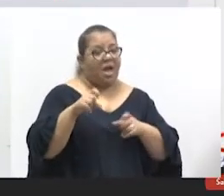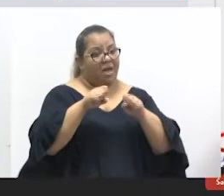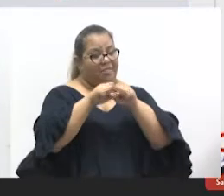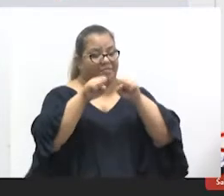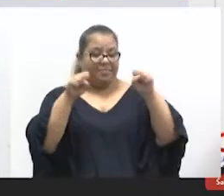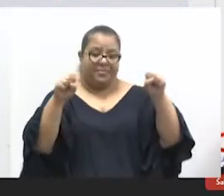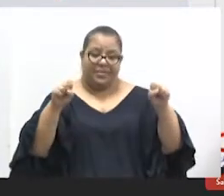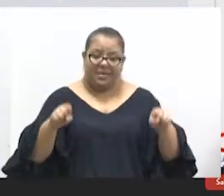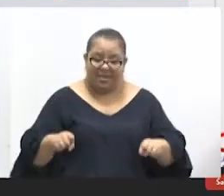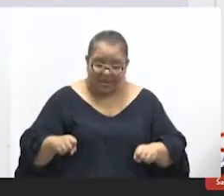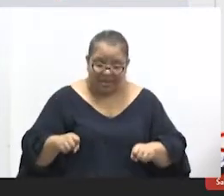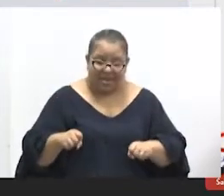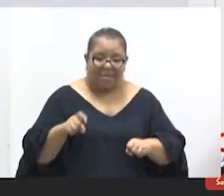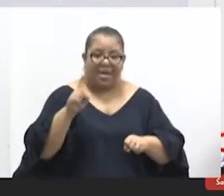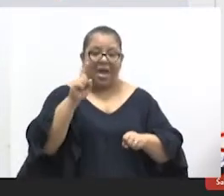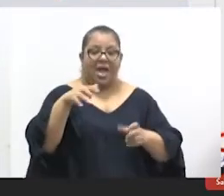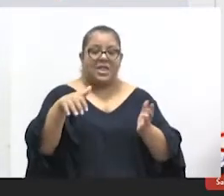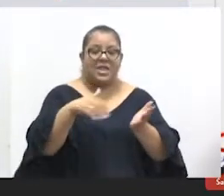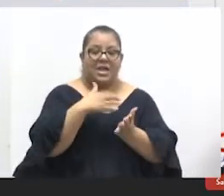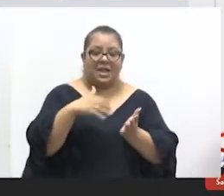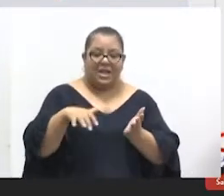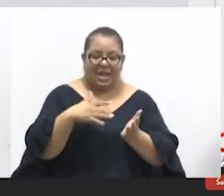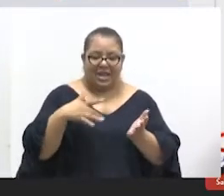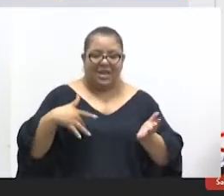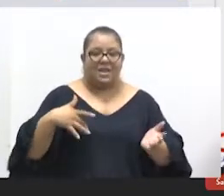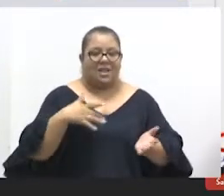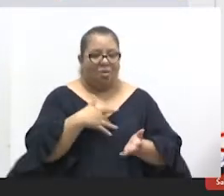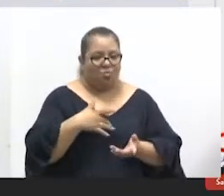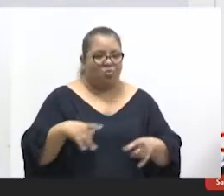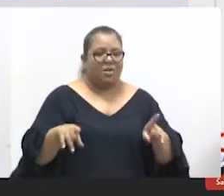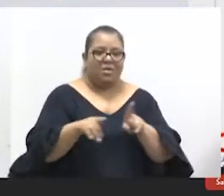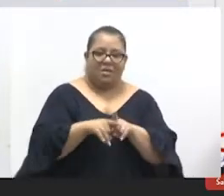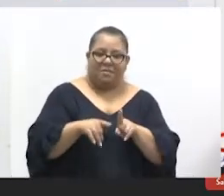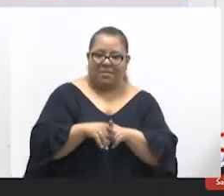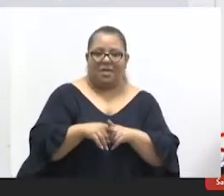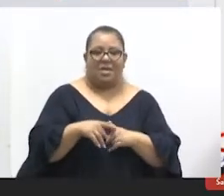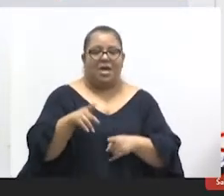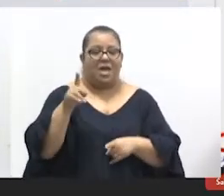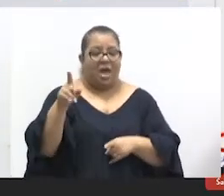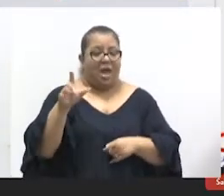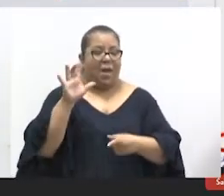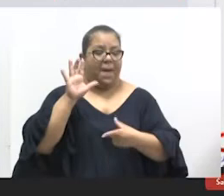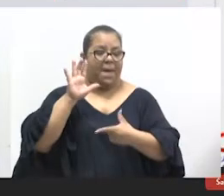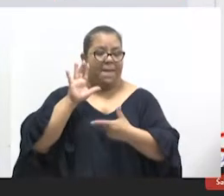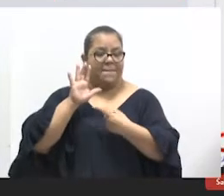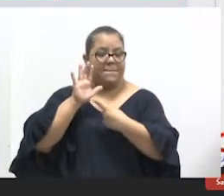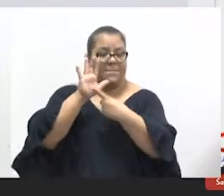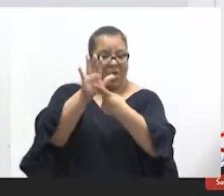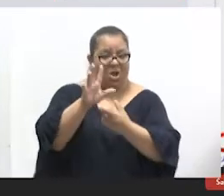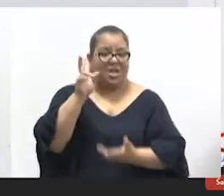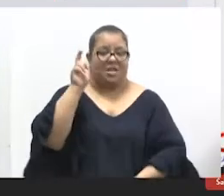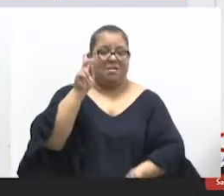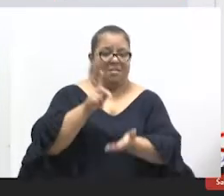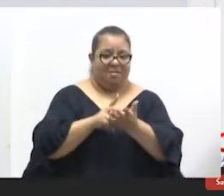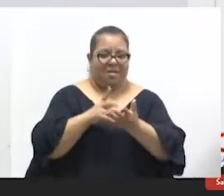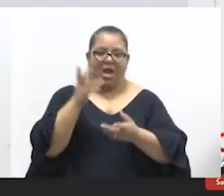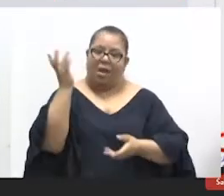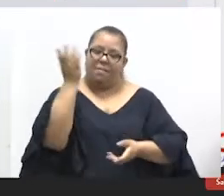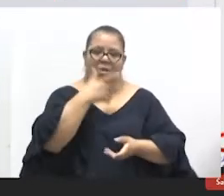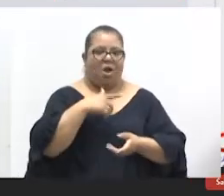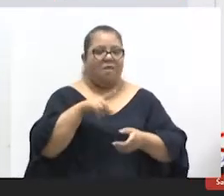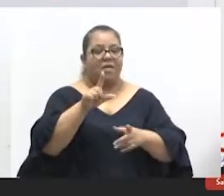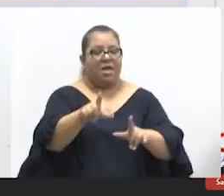no Sistema Único de Saúde e aqueles que foram efetivamente apresentados para